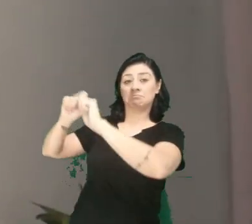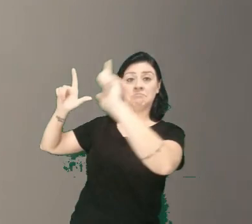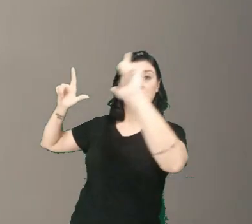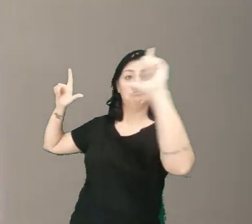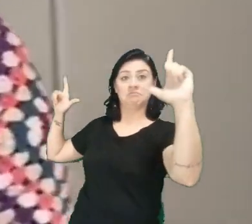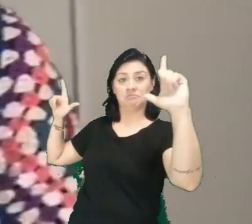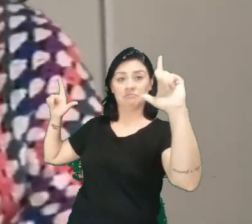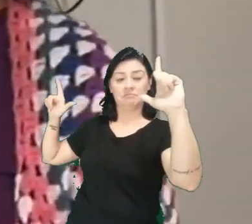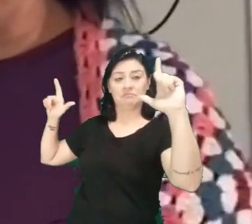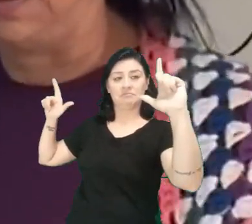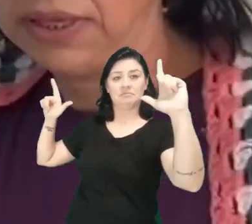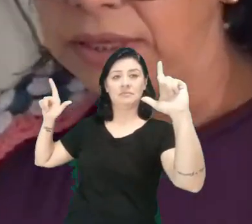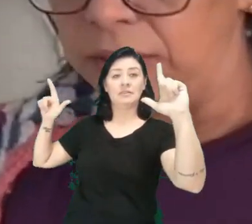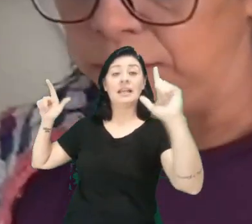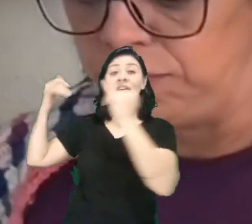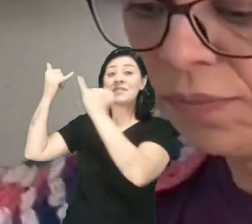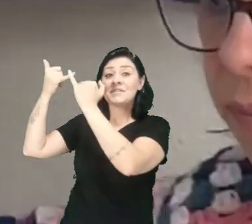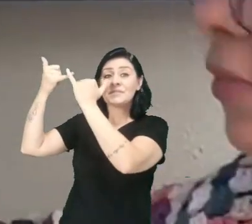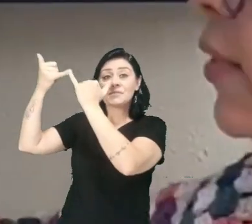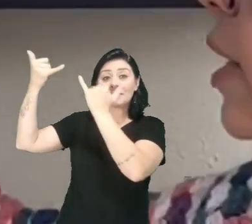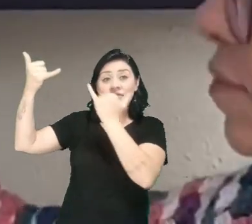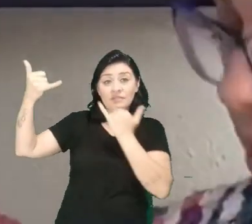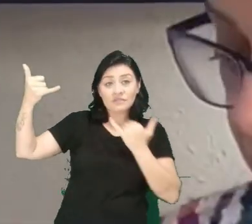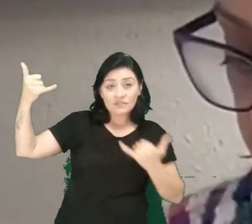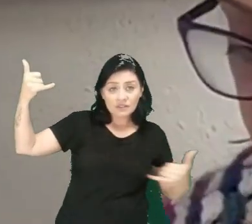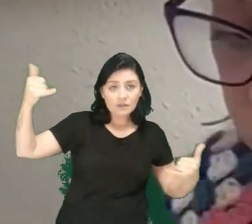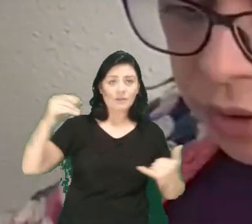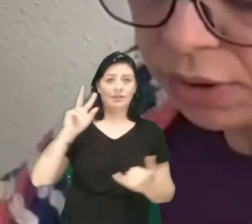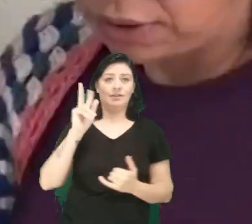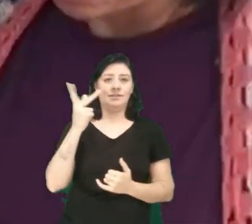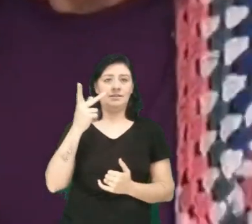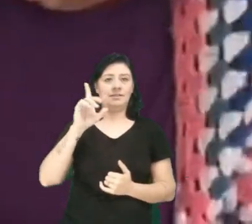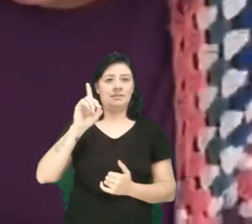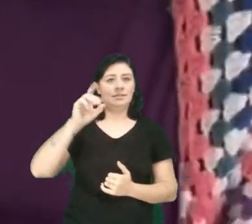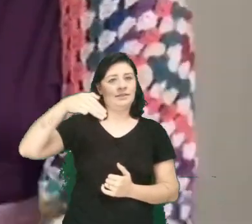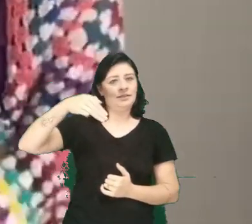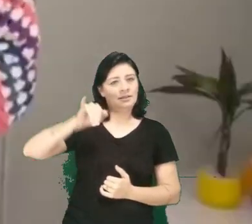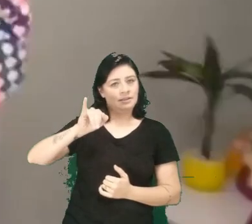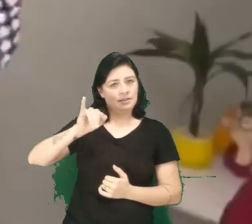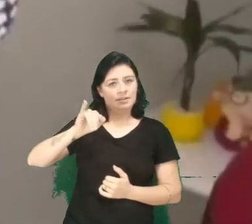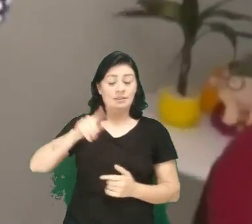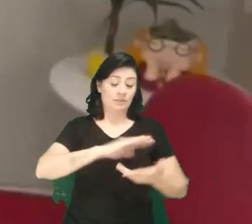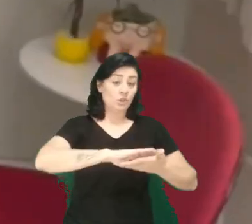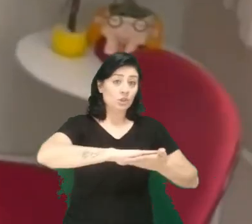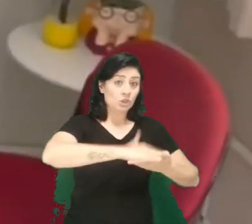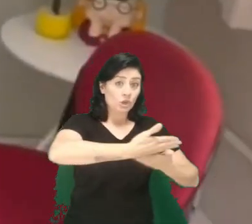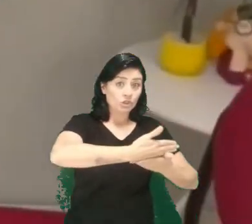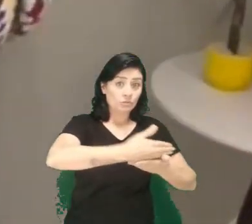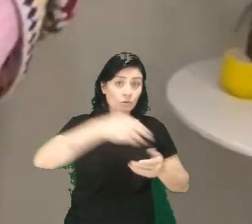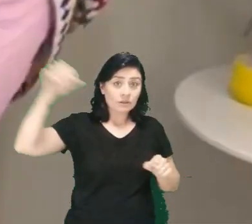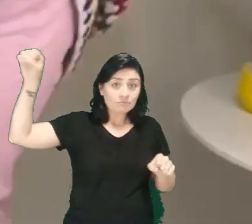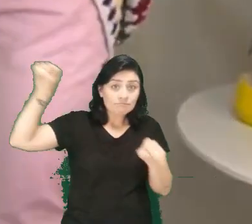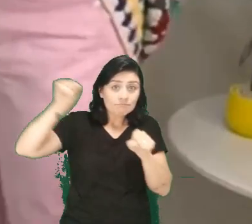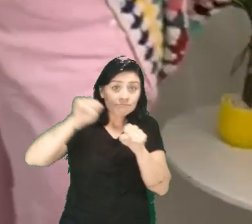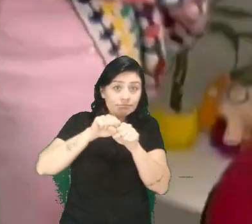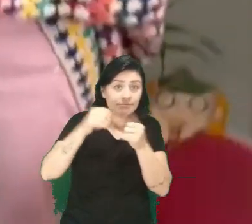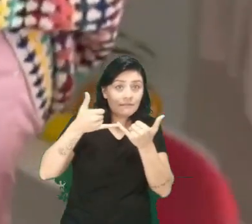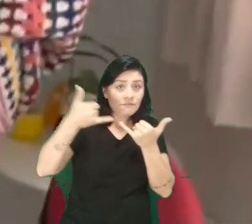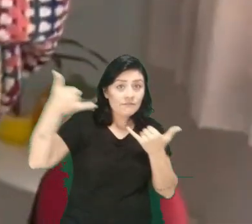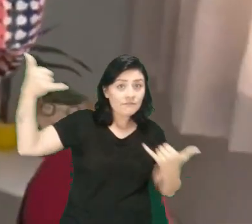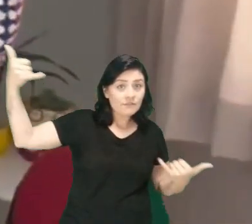conectar o cabo da HDMI na televisão ao notebook. Tá?